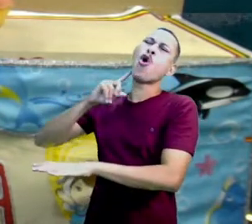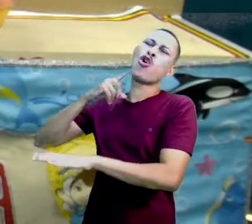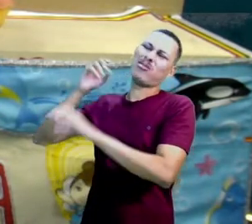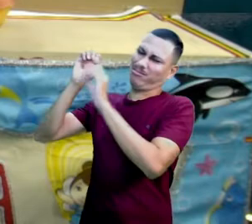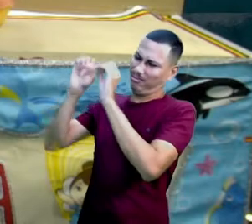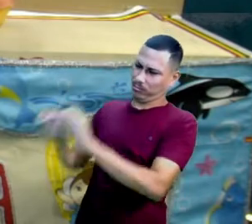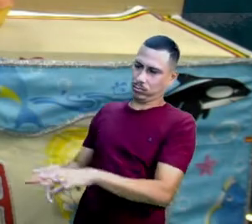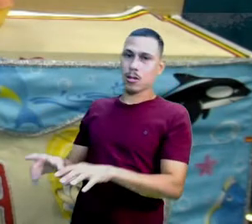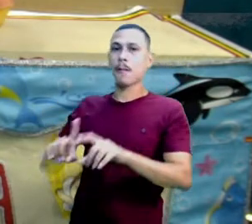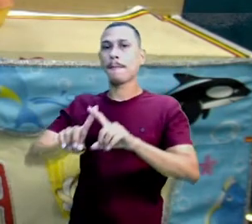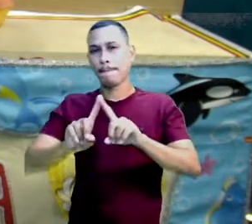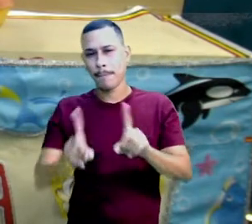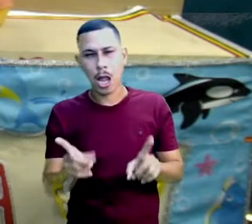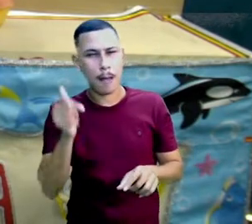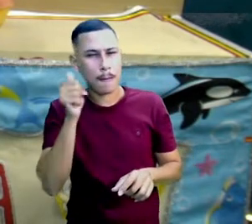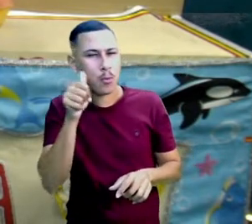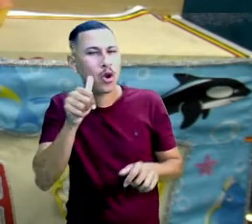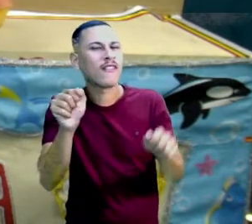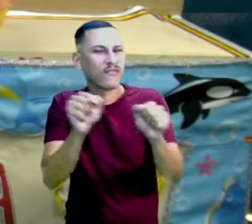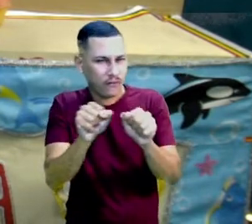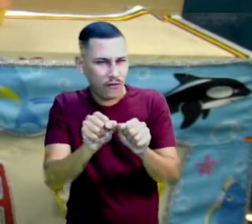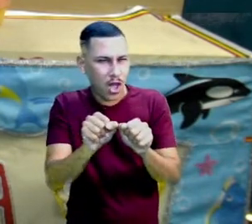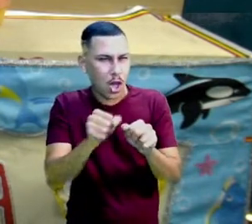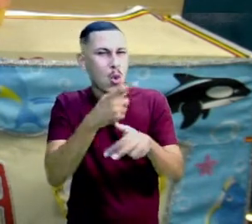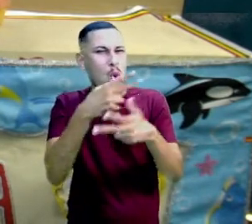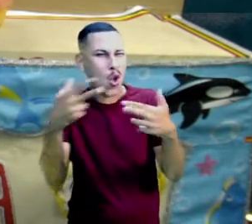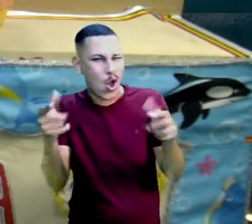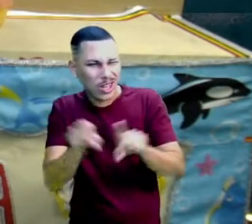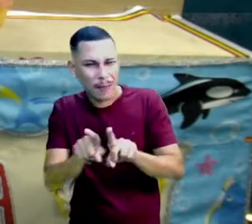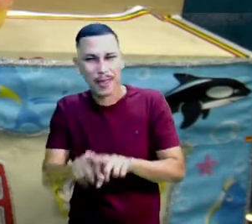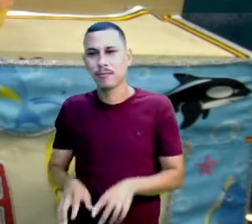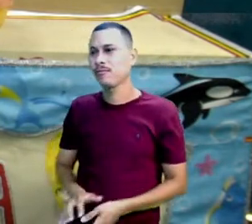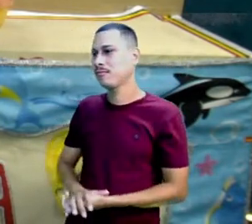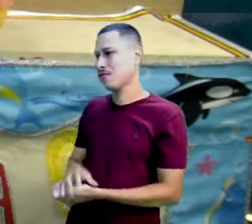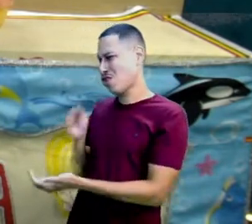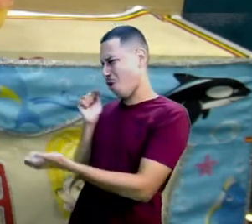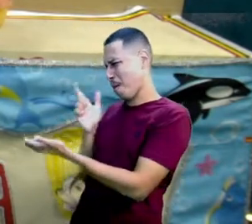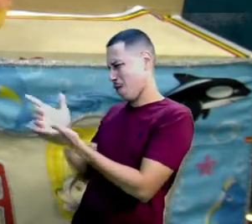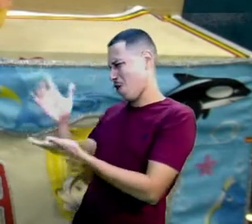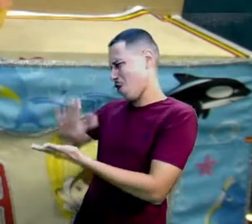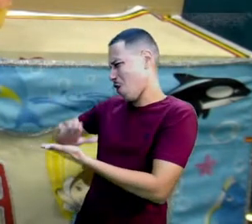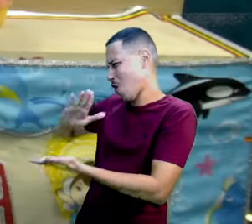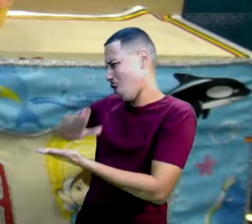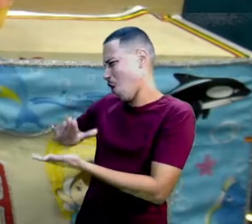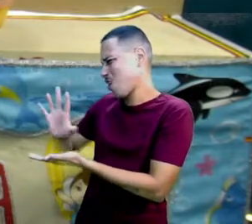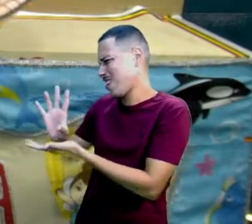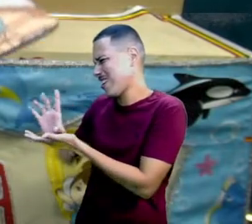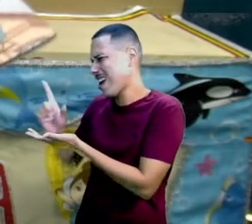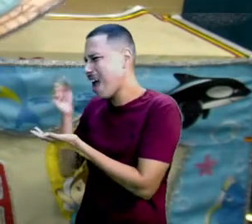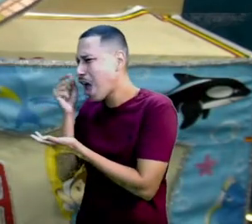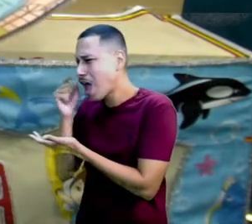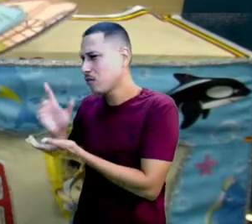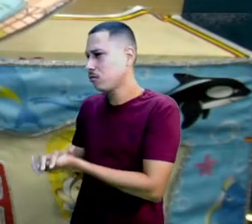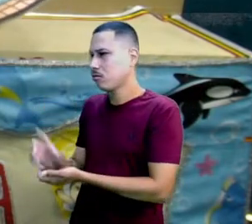também, ela fez alguma coisa. Comprou colher rato. Não, gritou.